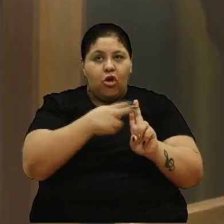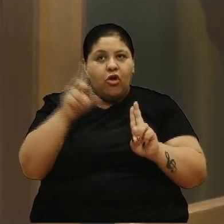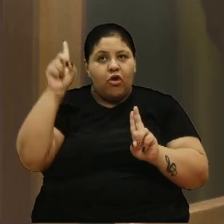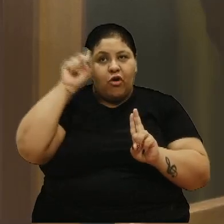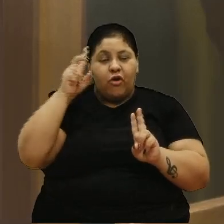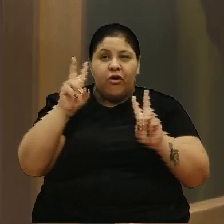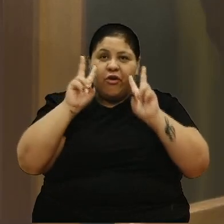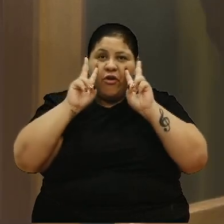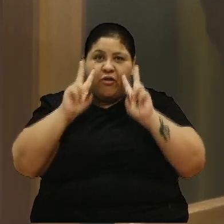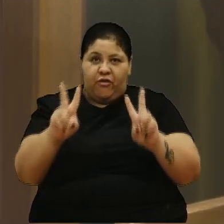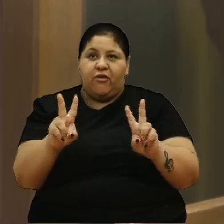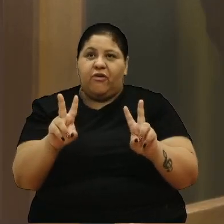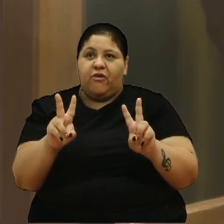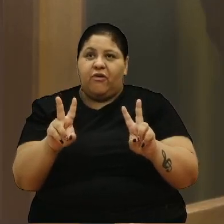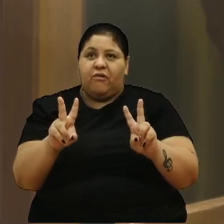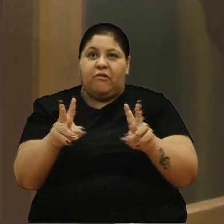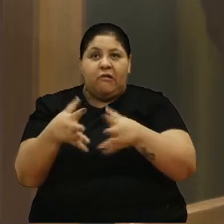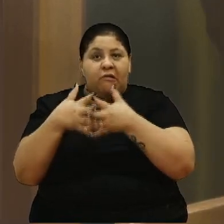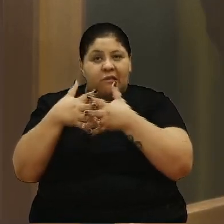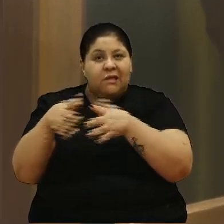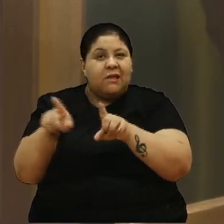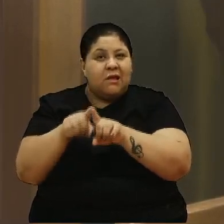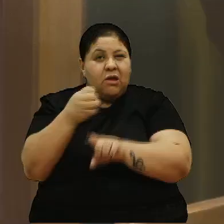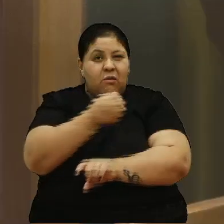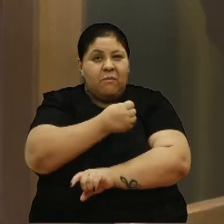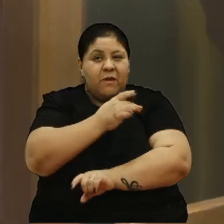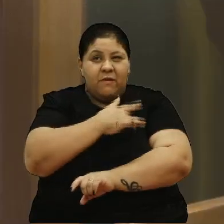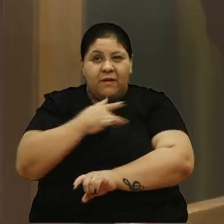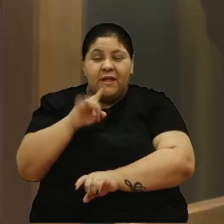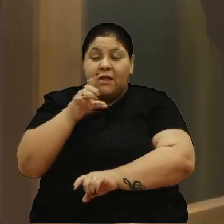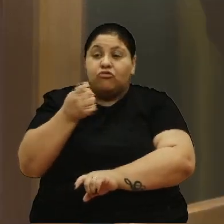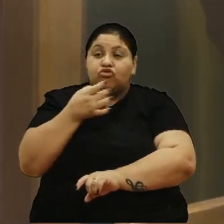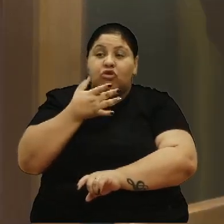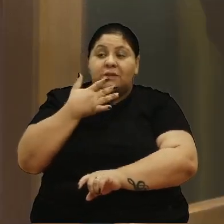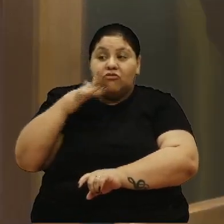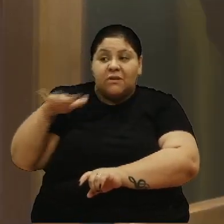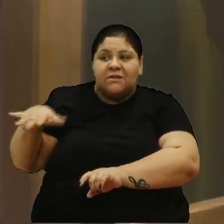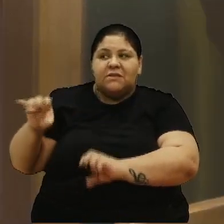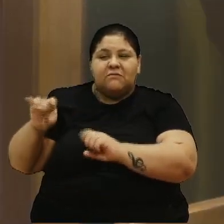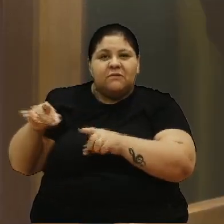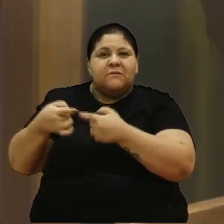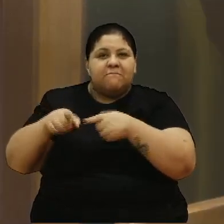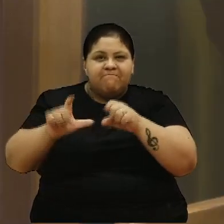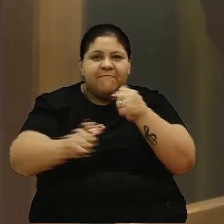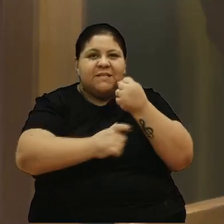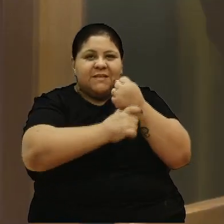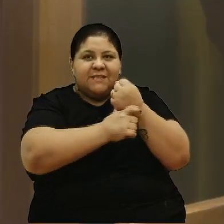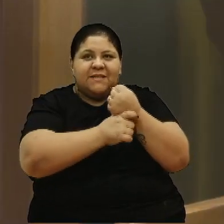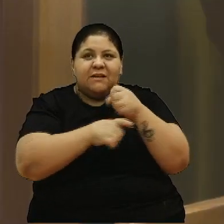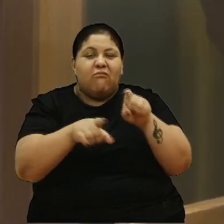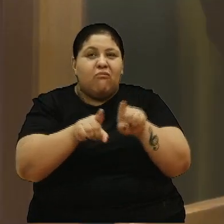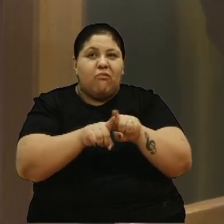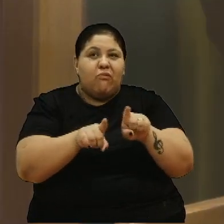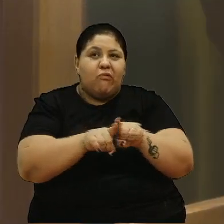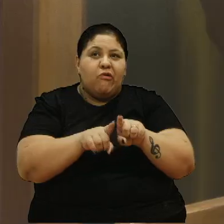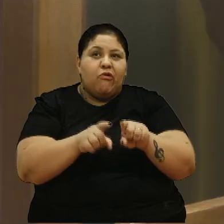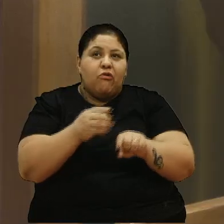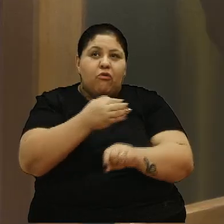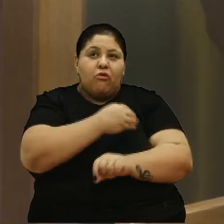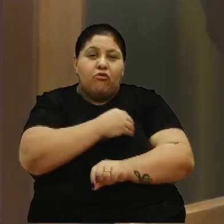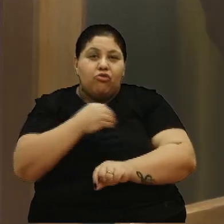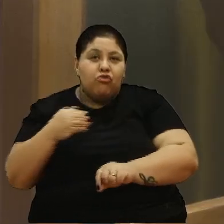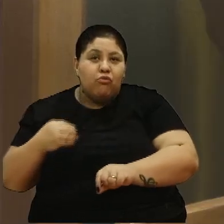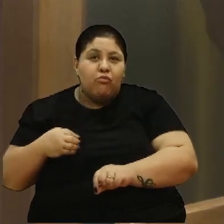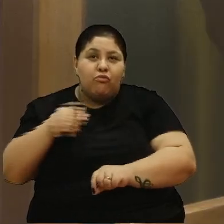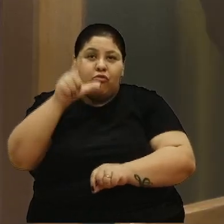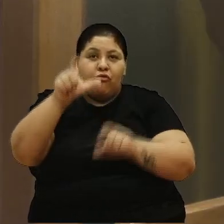está vendo que colapsa também na saúde, não só na educação infantil, como nós vemos, na segurança, porque se sobrecarrega o número de pessoas nas ruas,